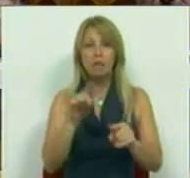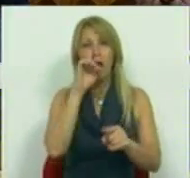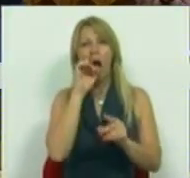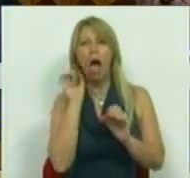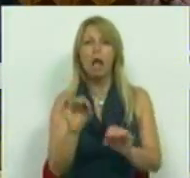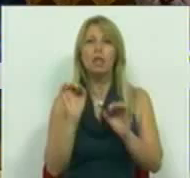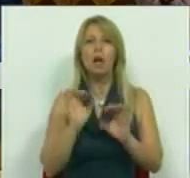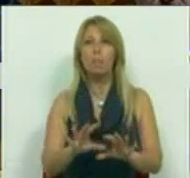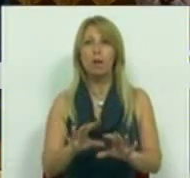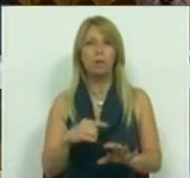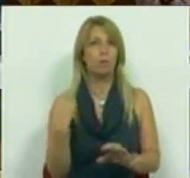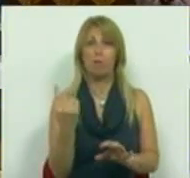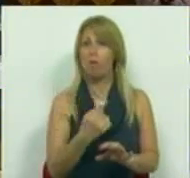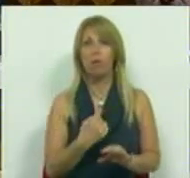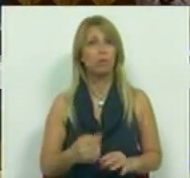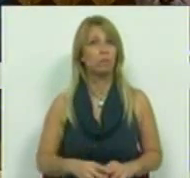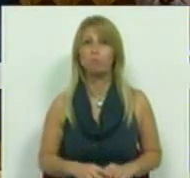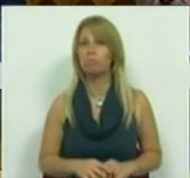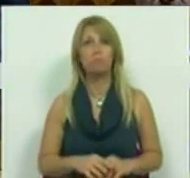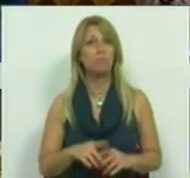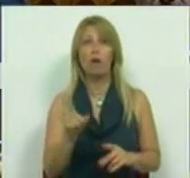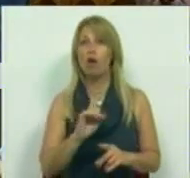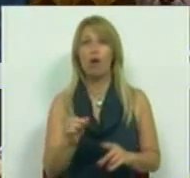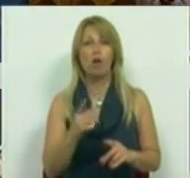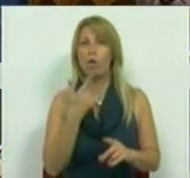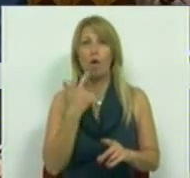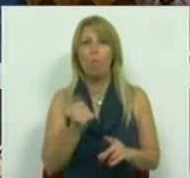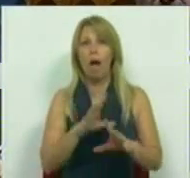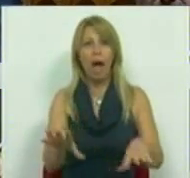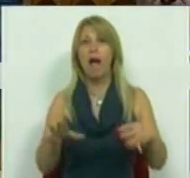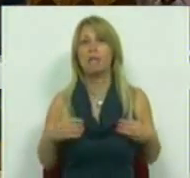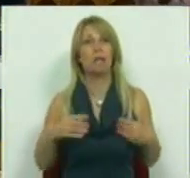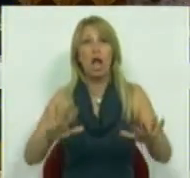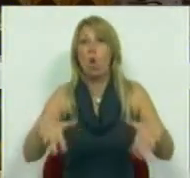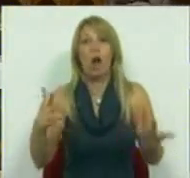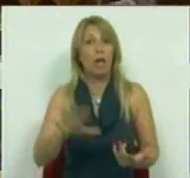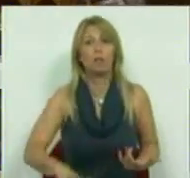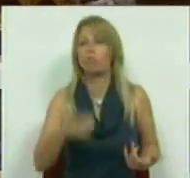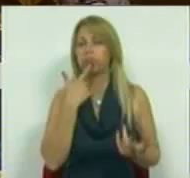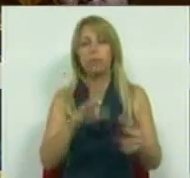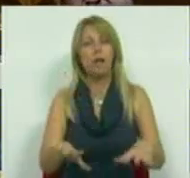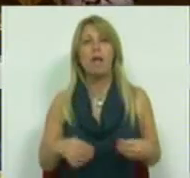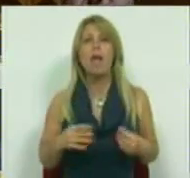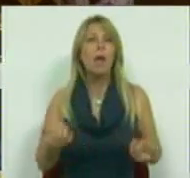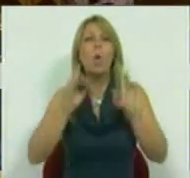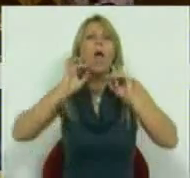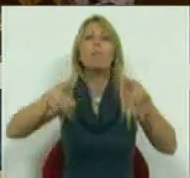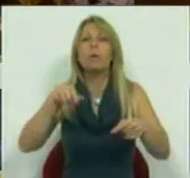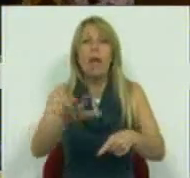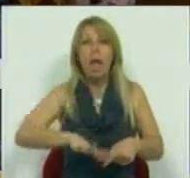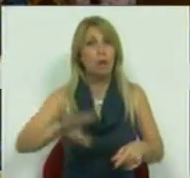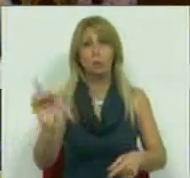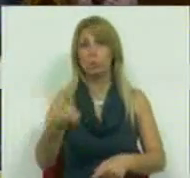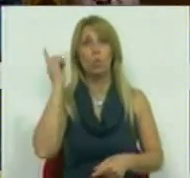aldrabice, nós não vamos permitir em nenhuma circunstância. E não somos indiferentes a ela. E por